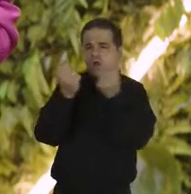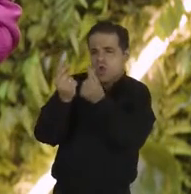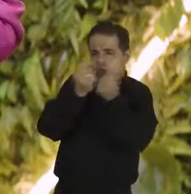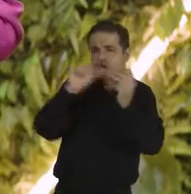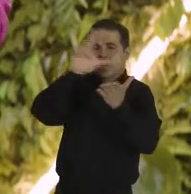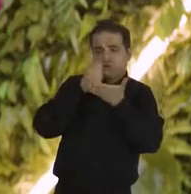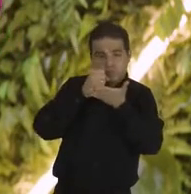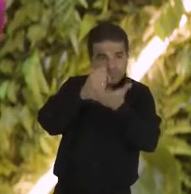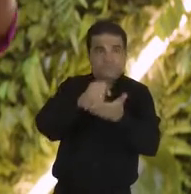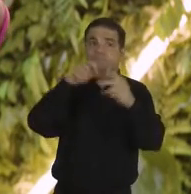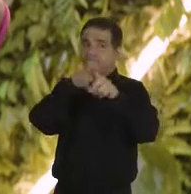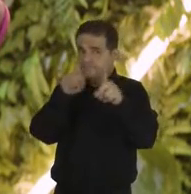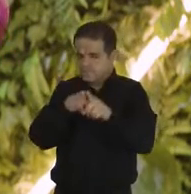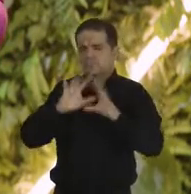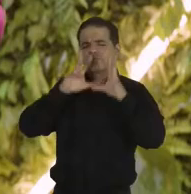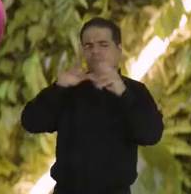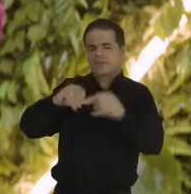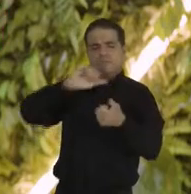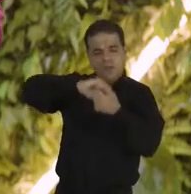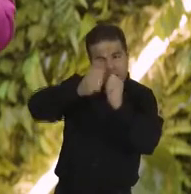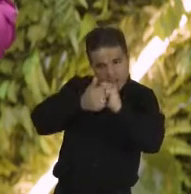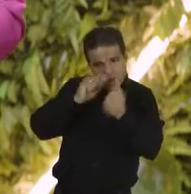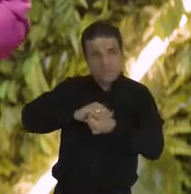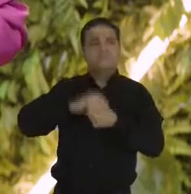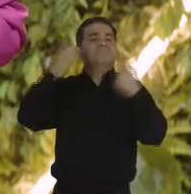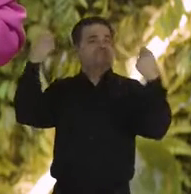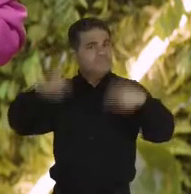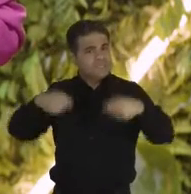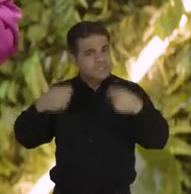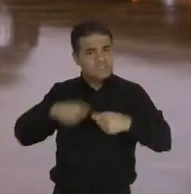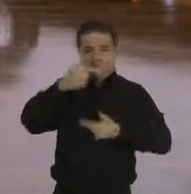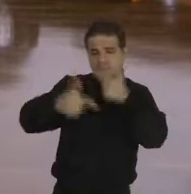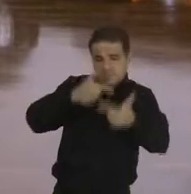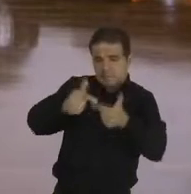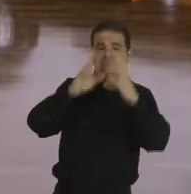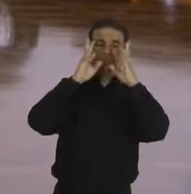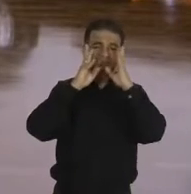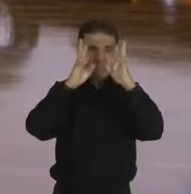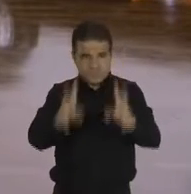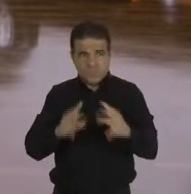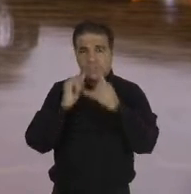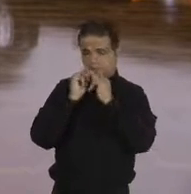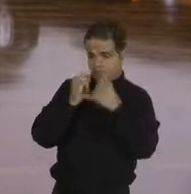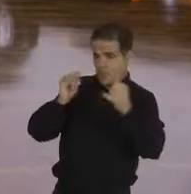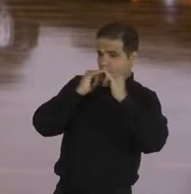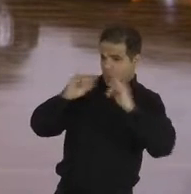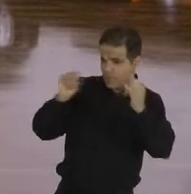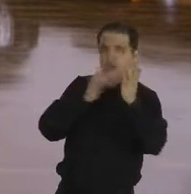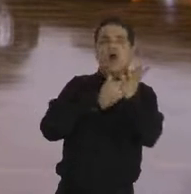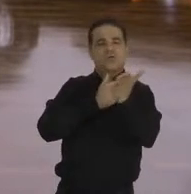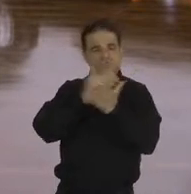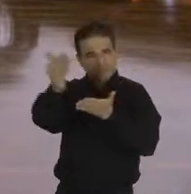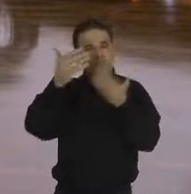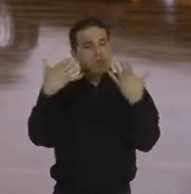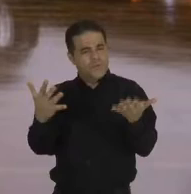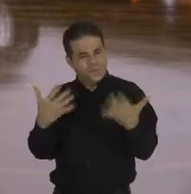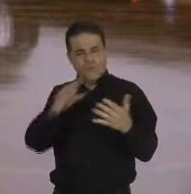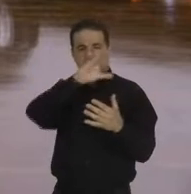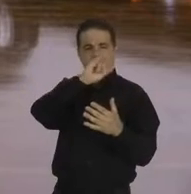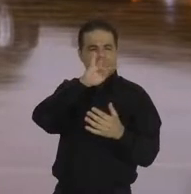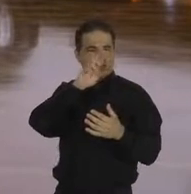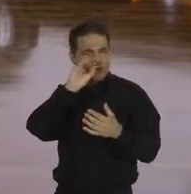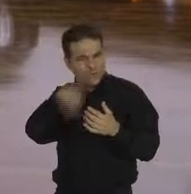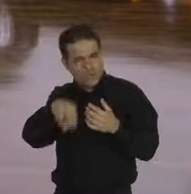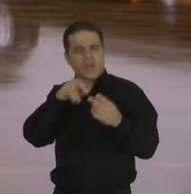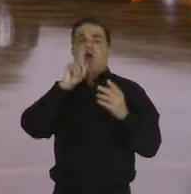custos de logística e tem toda uma decoração sgq precisa ser trabalhada e a electrificação de veículos comerciais leves da Citroen